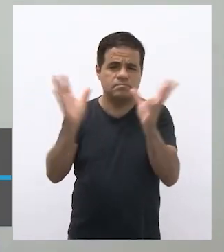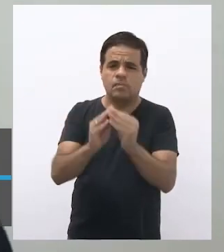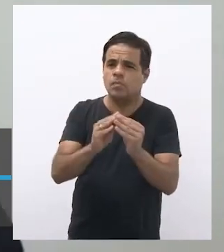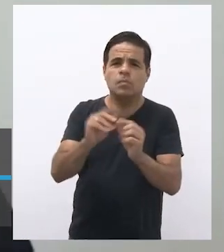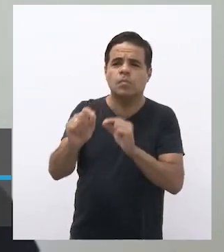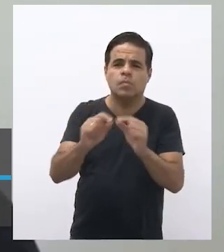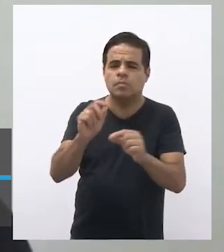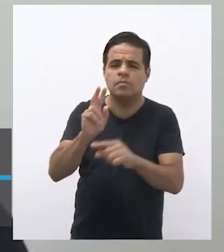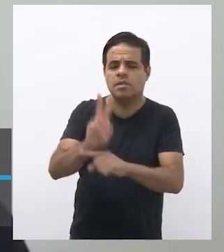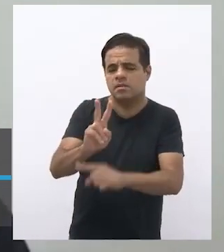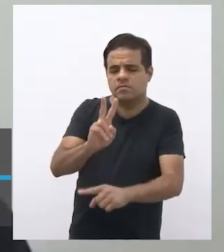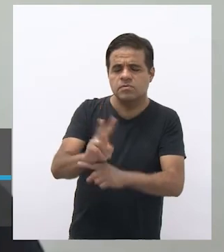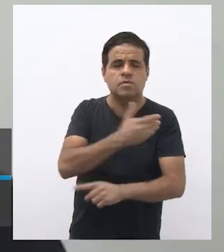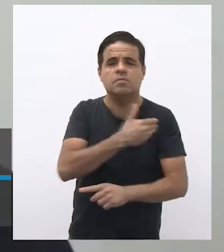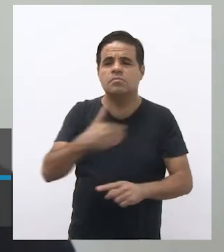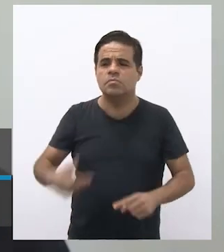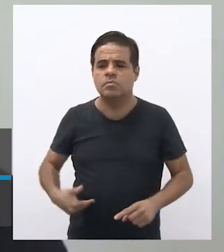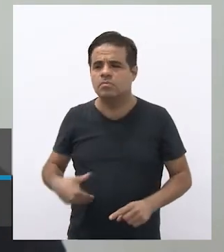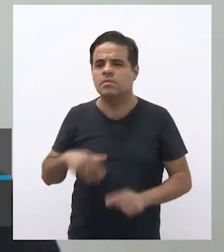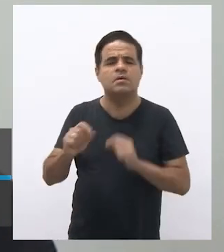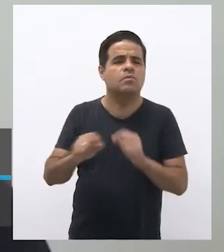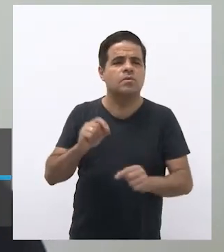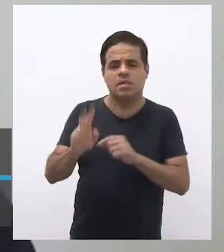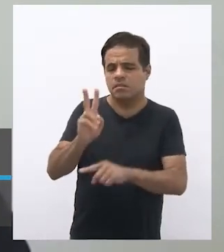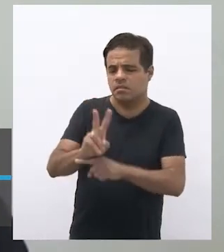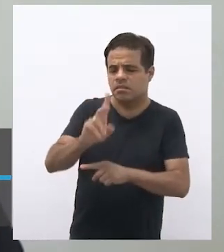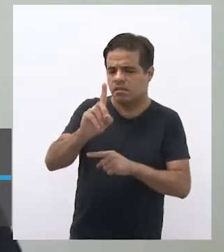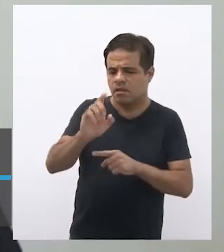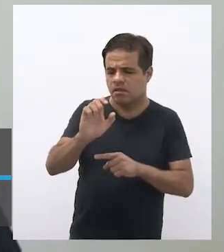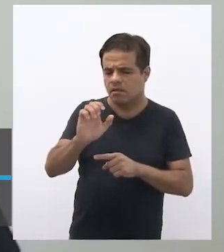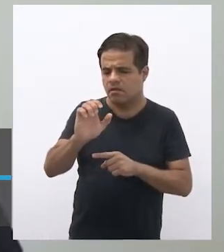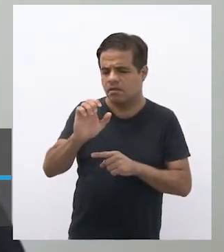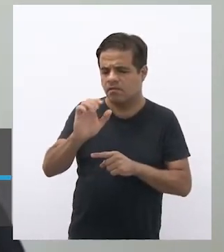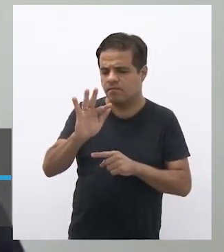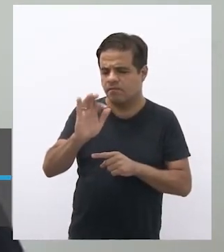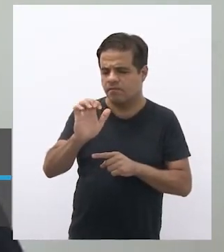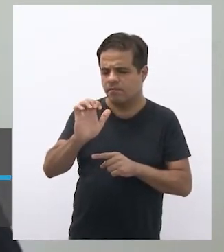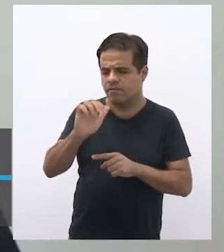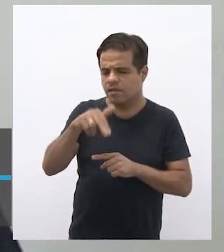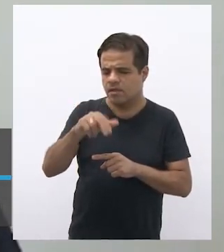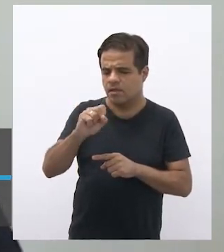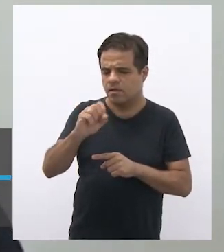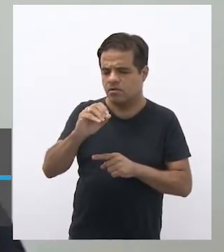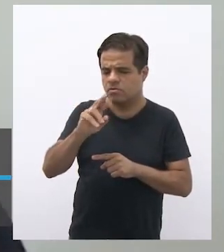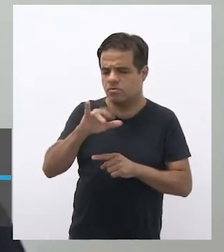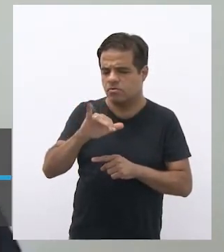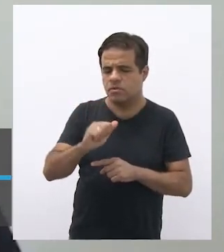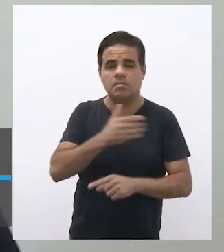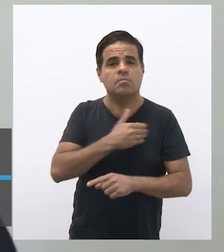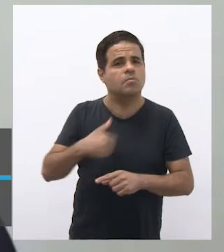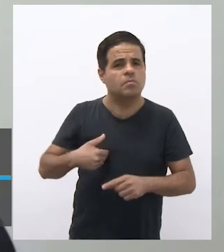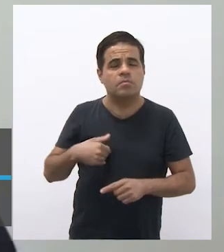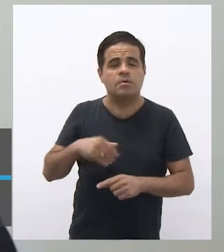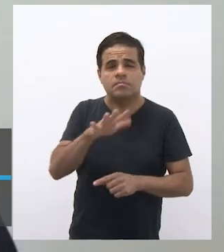é a Defensoria Pública, até para vocês, para todo mundo entender direitinho o que é que eu faço,